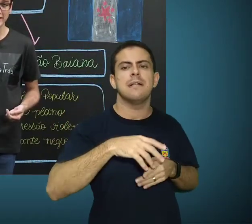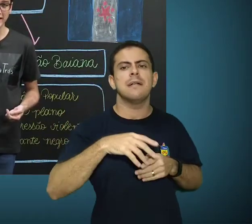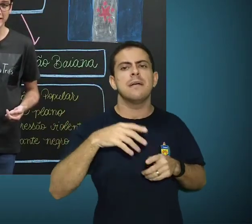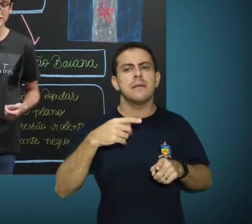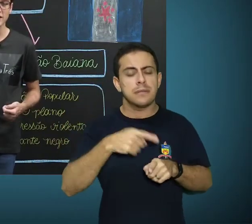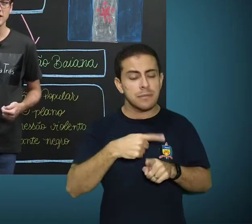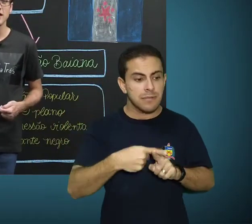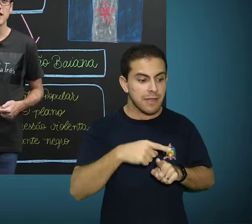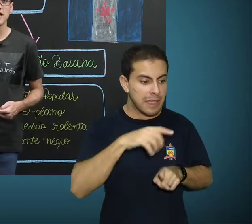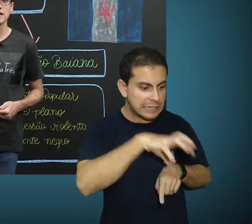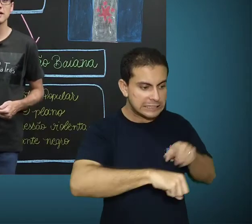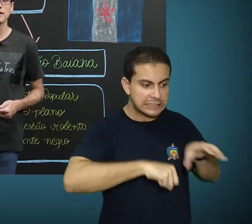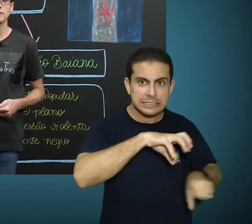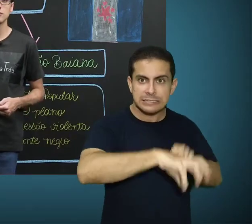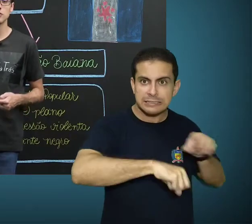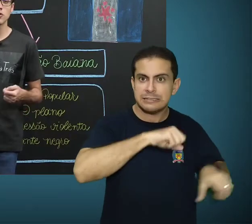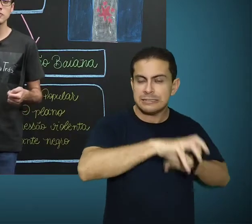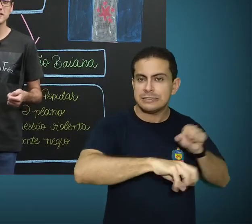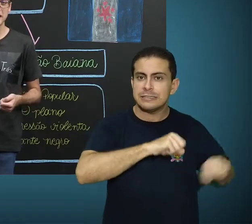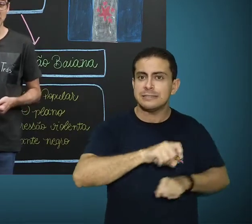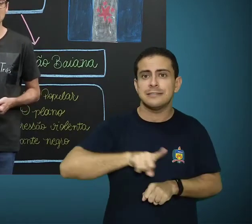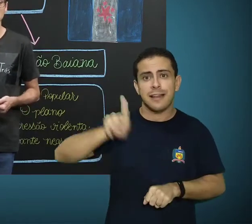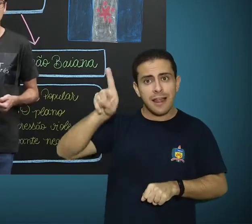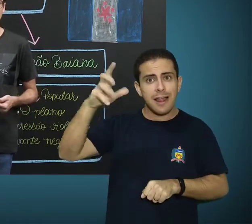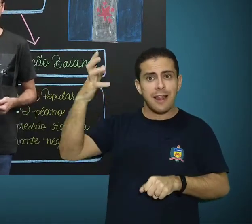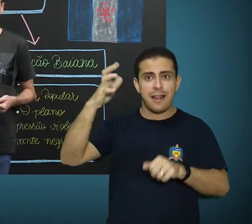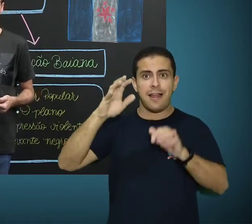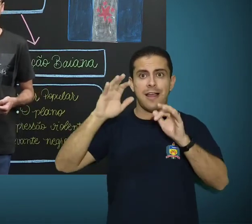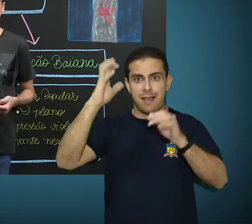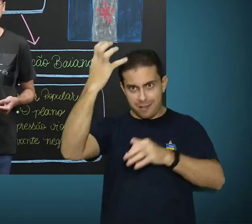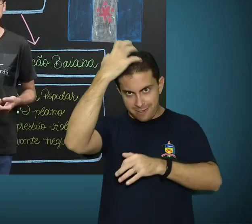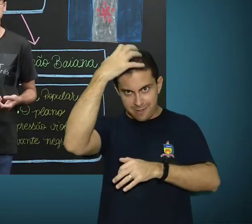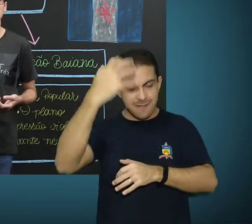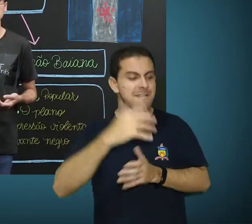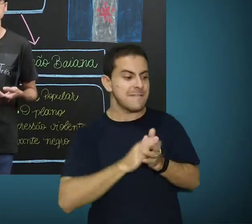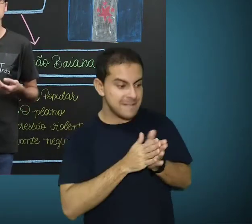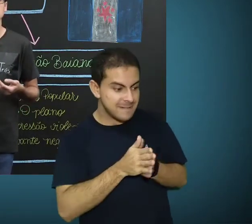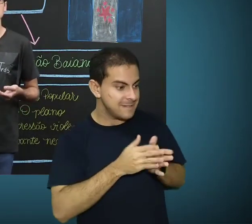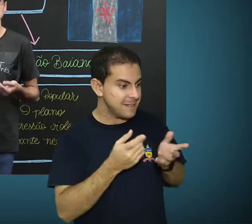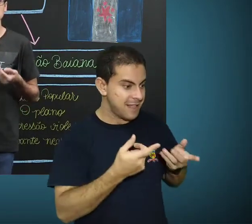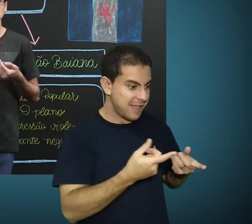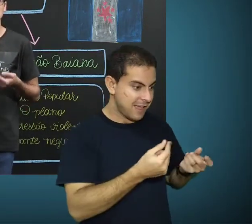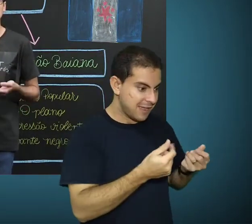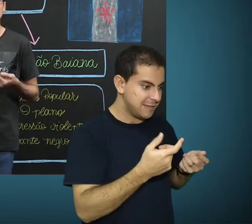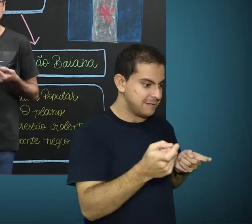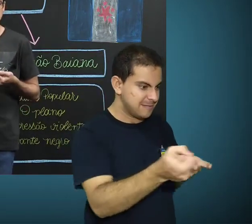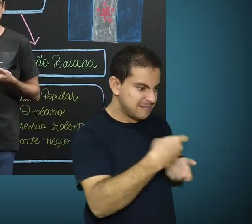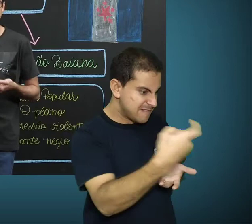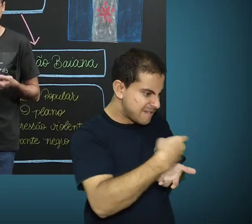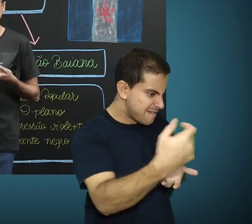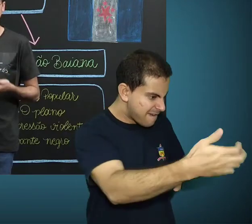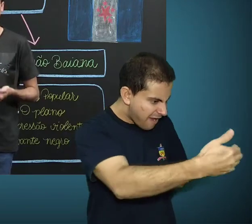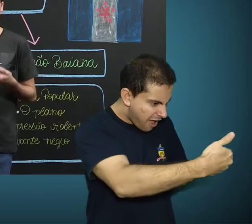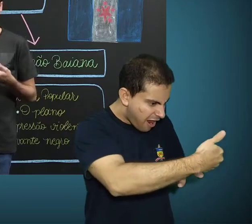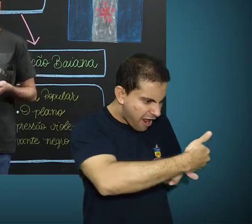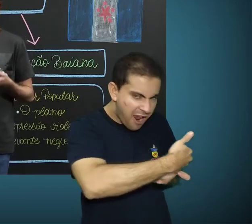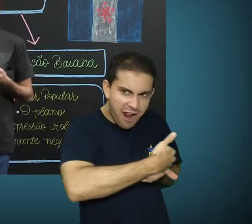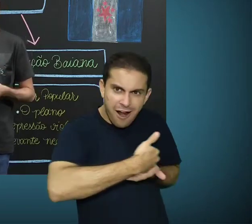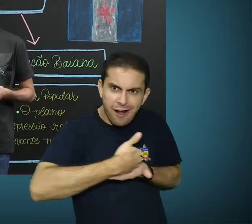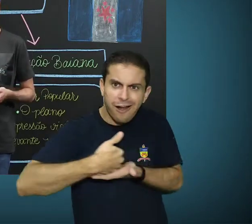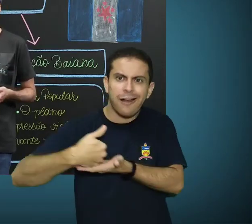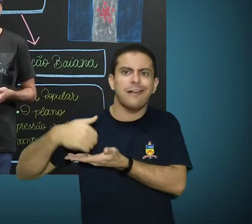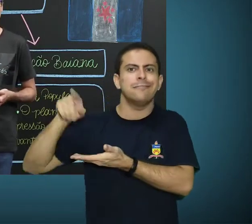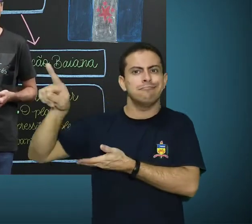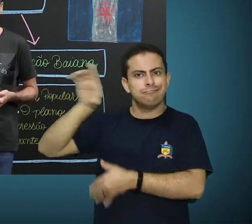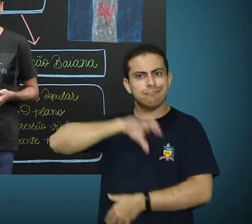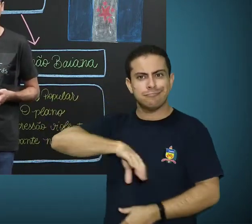dos metais era muito cobiçada pela coroa porque era uma forma de conseguir impostos, conseguir arrecadação